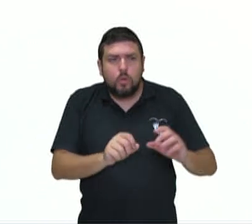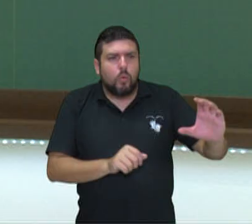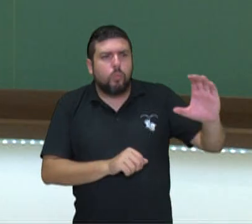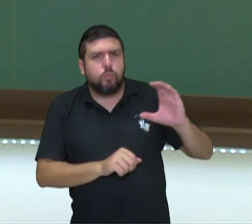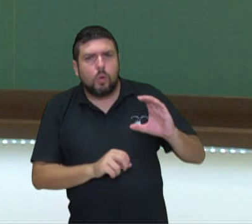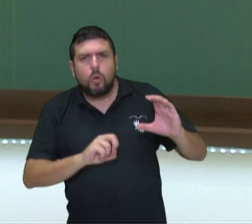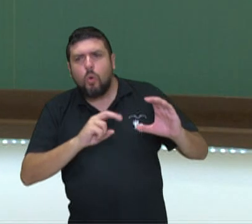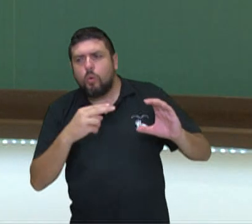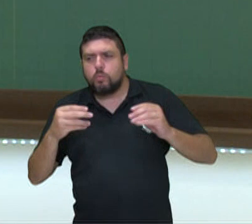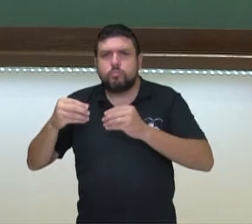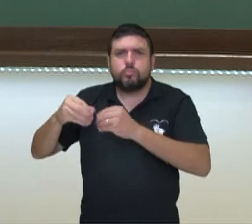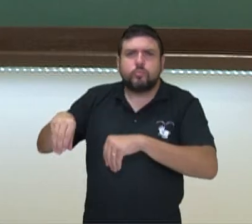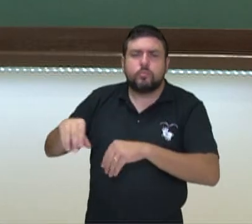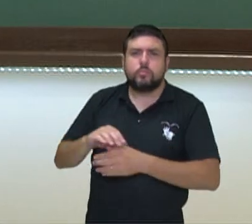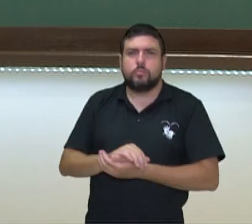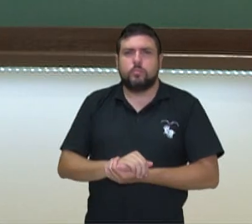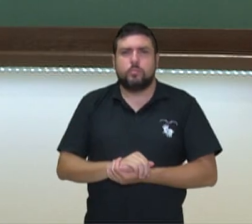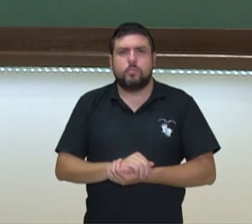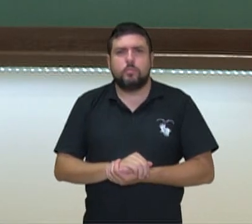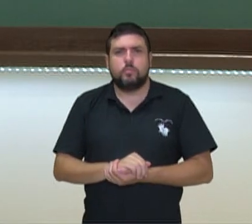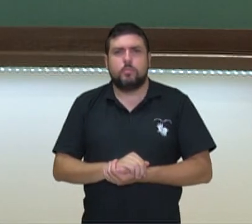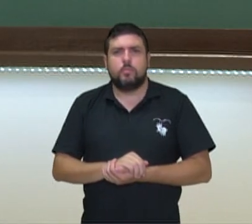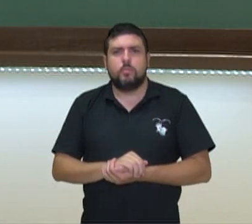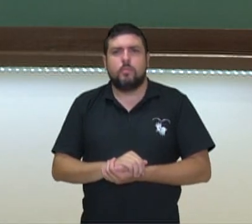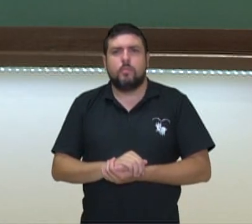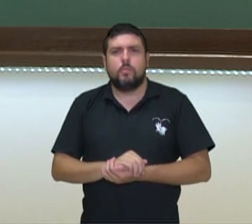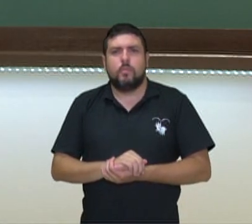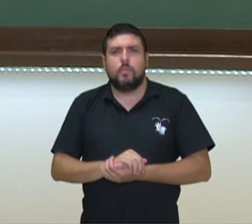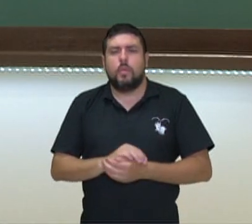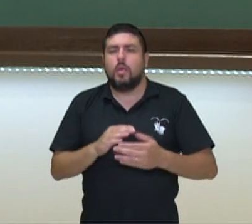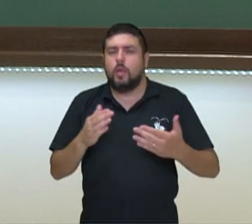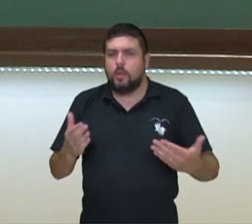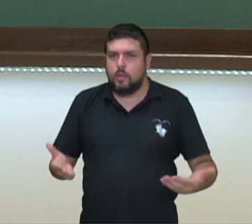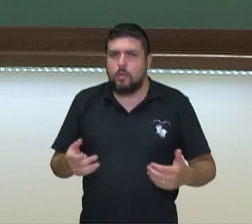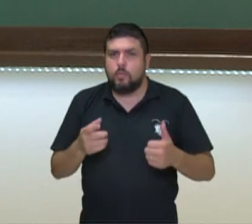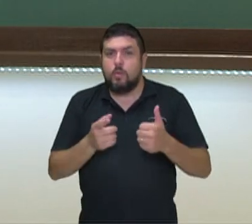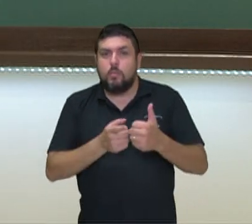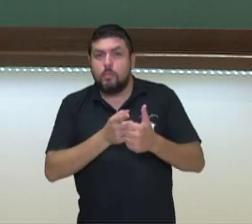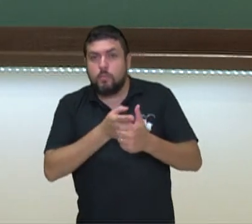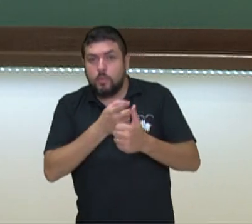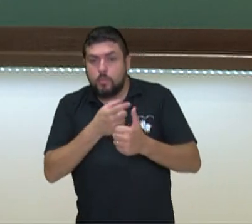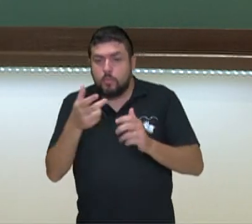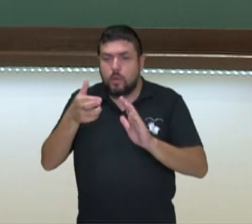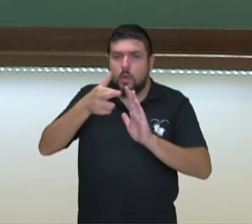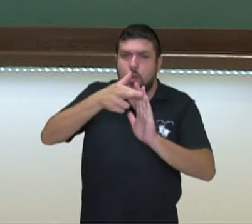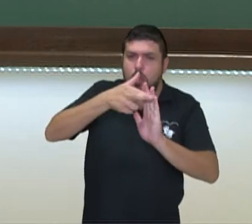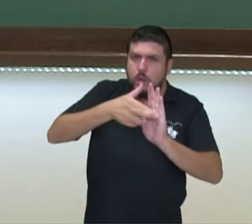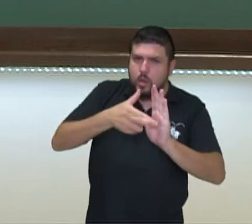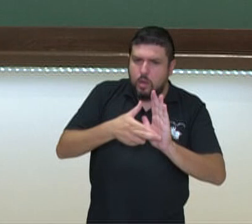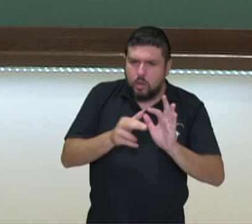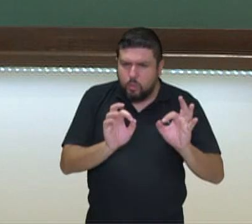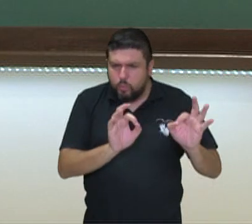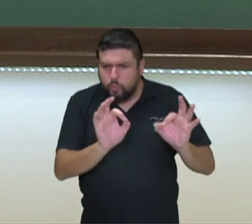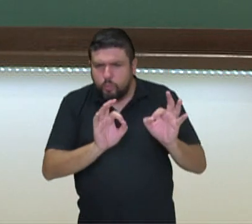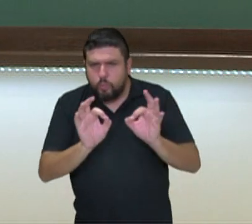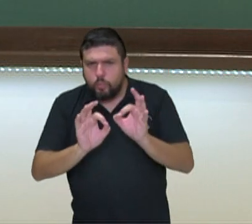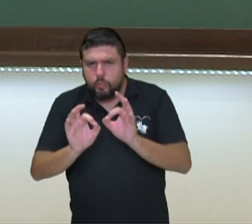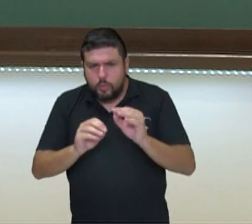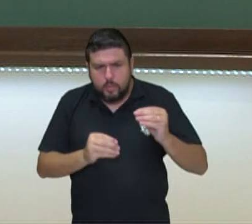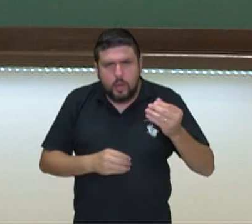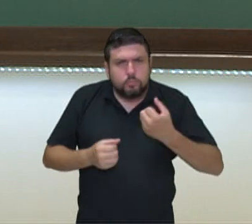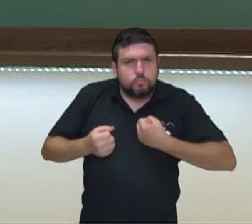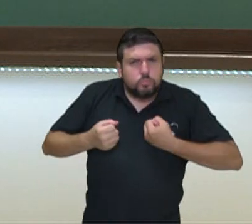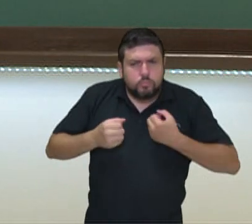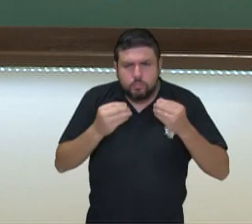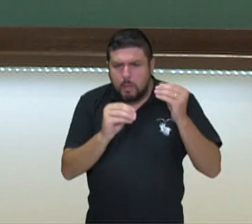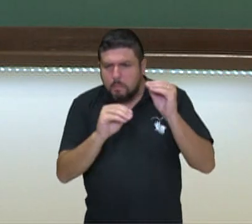lucro e prejuízo. Então, veja como é importante você estabelecer a relação entre as variáveis para fazer uma análise mais ampla. A